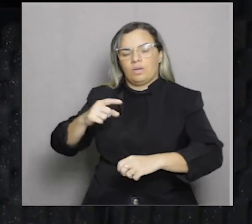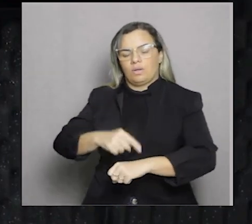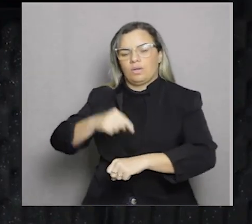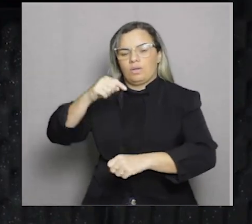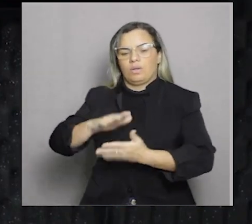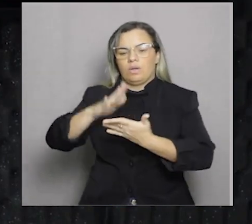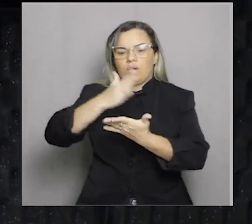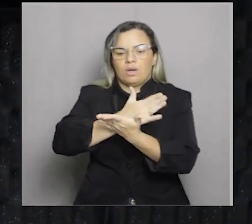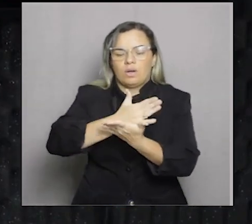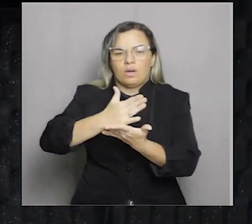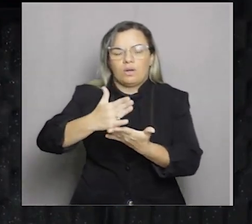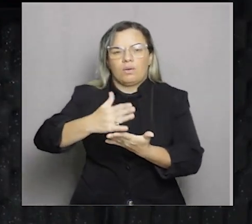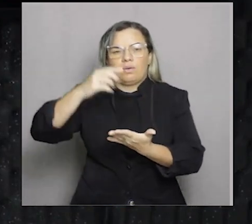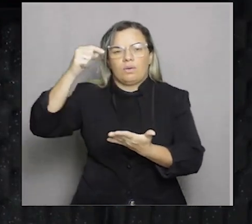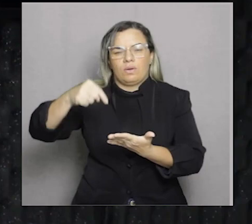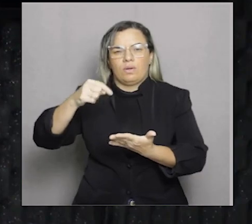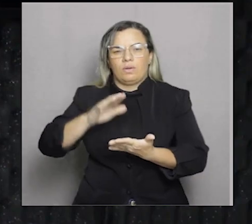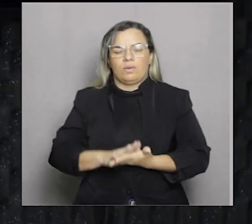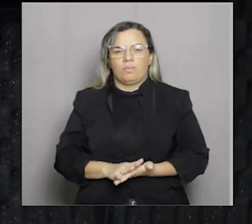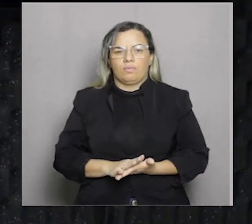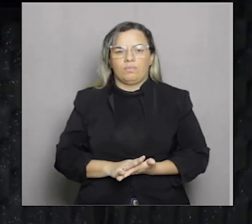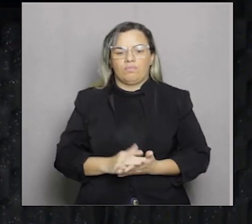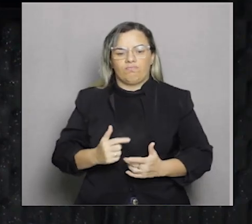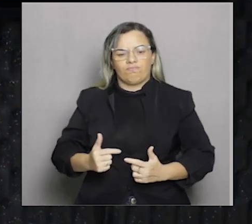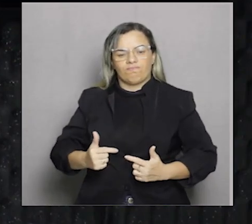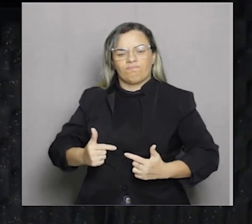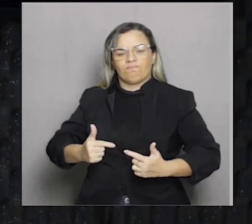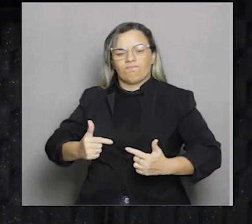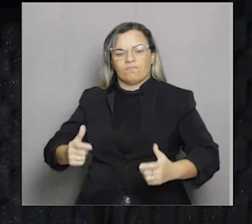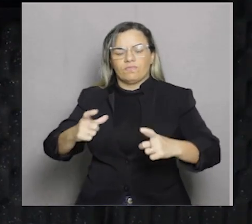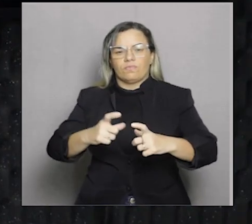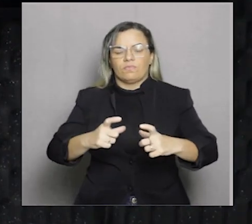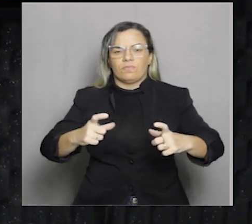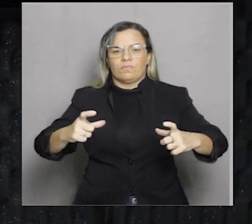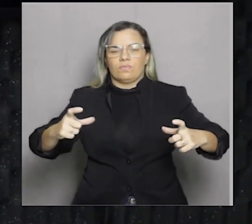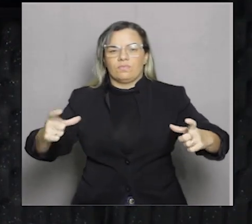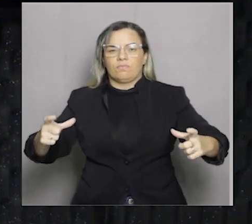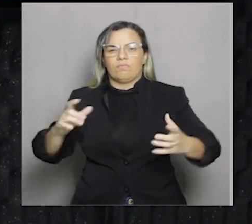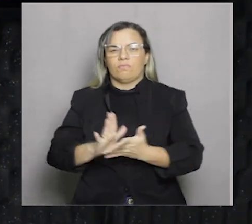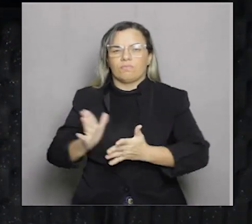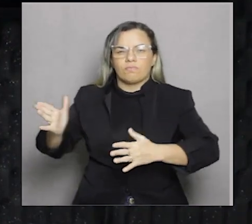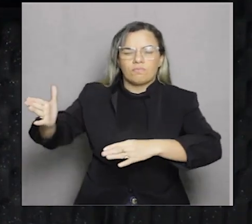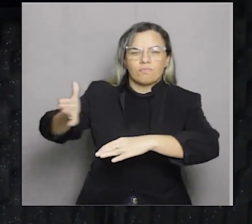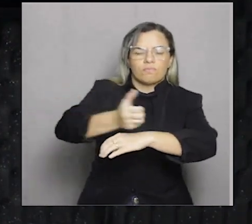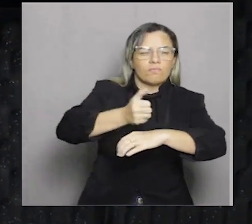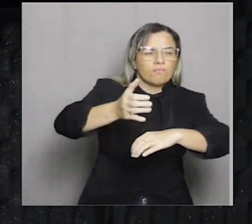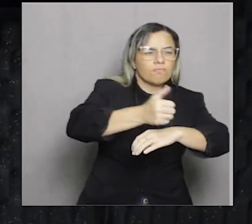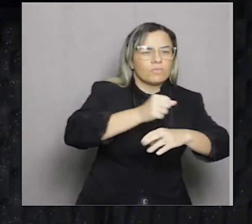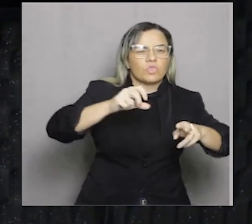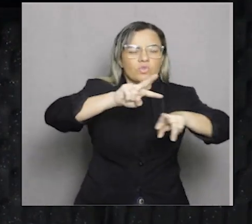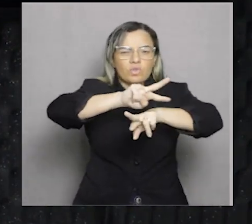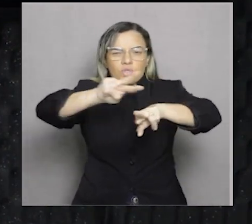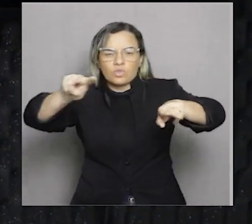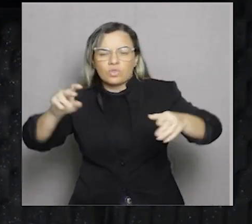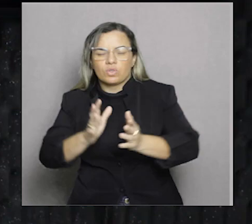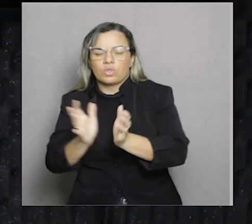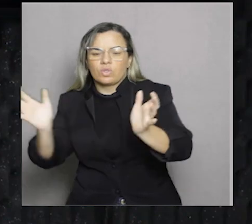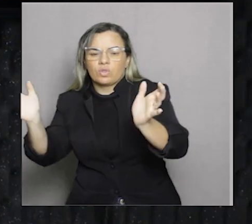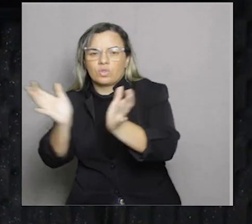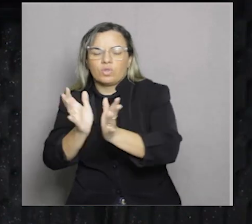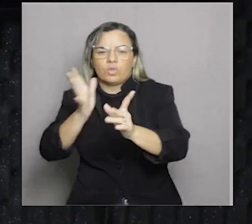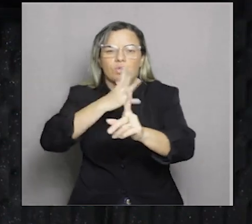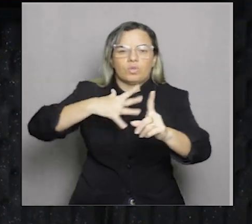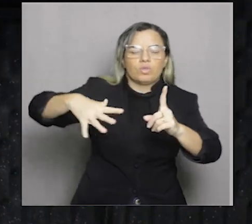que ele começa a se incorporar e atrair diversos setores da